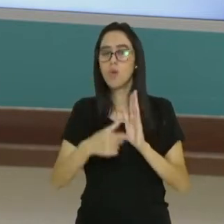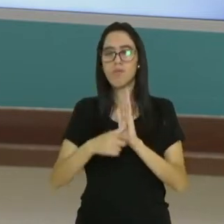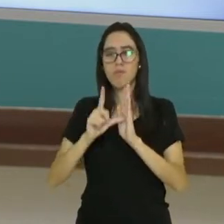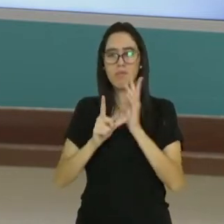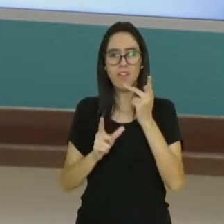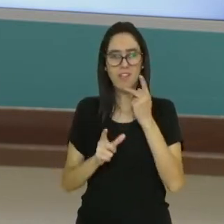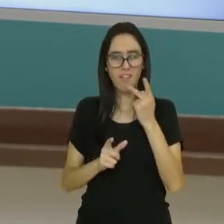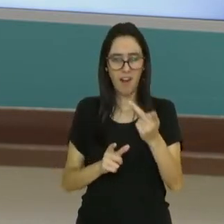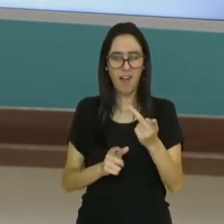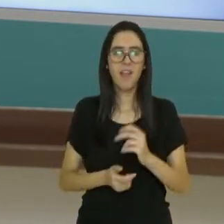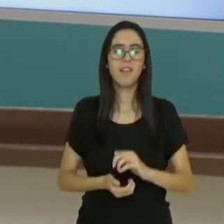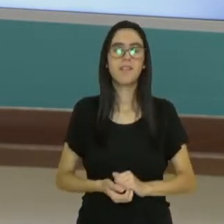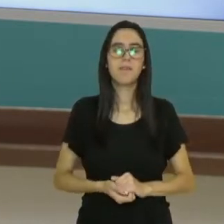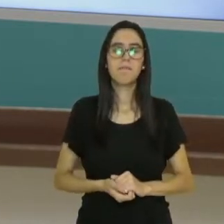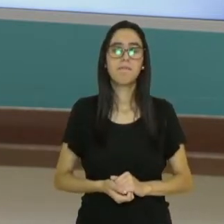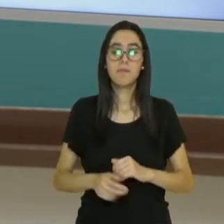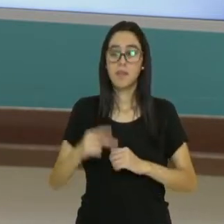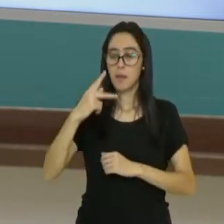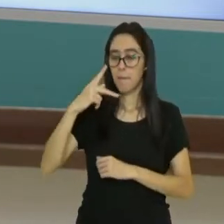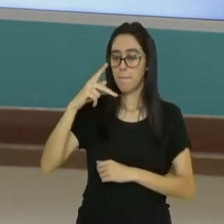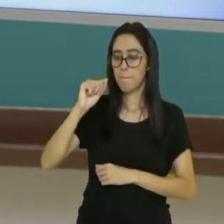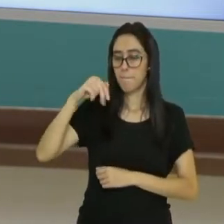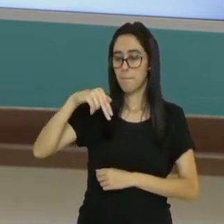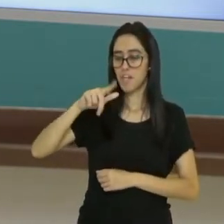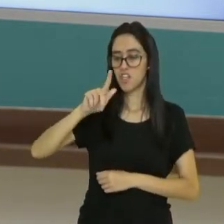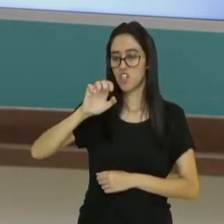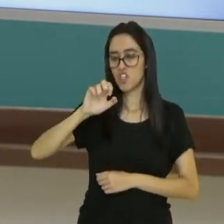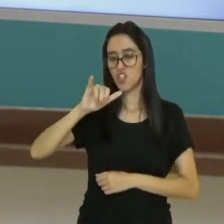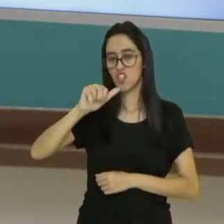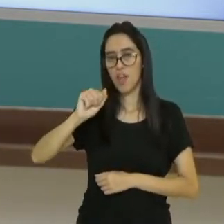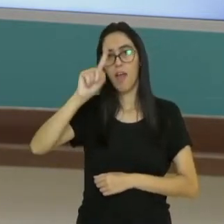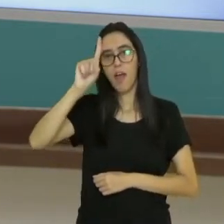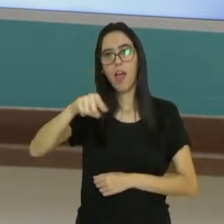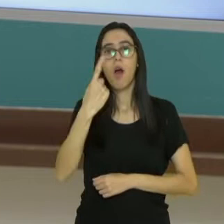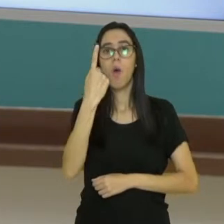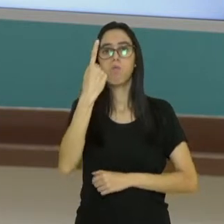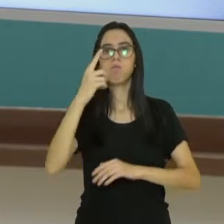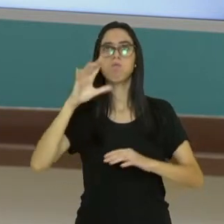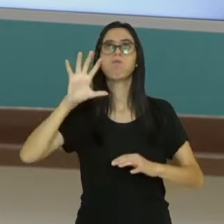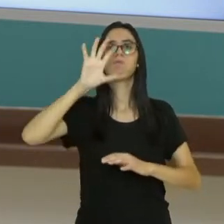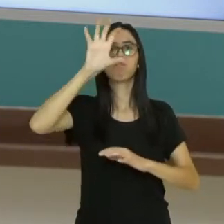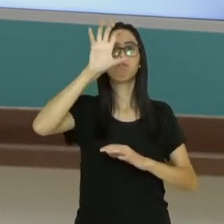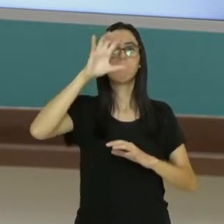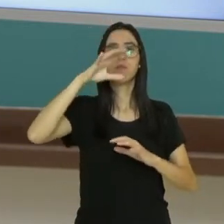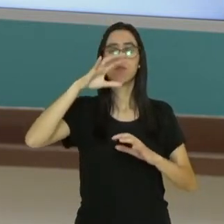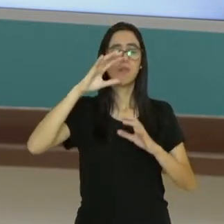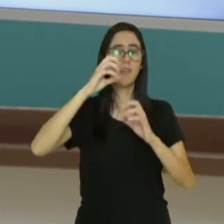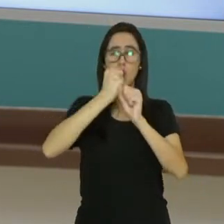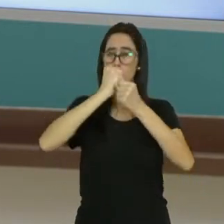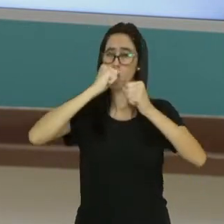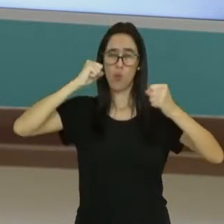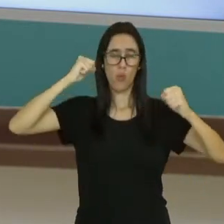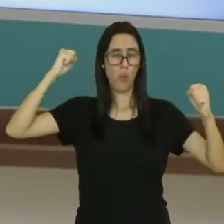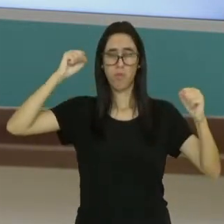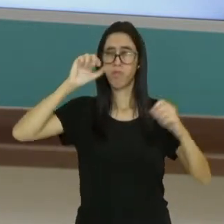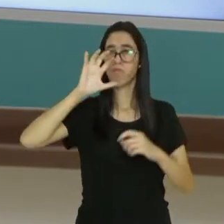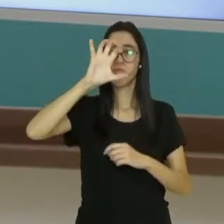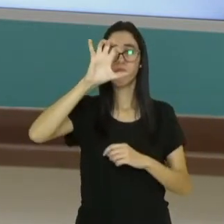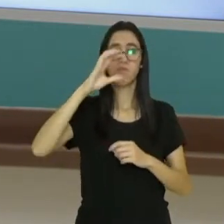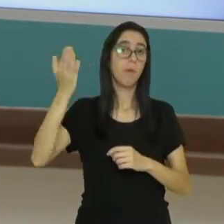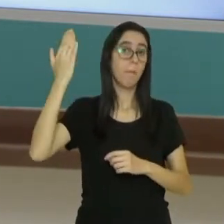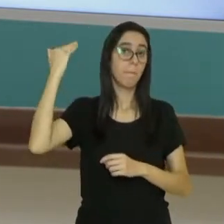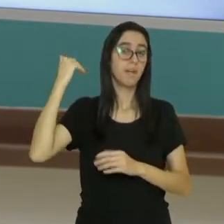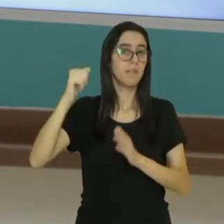nosso estudo. A Pangeia era esse continente gigantesco que existia no início da formação